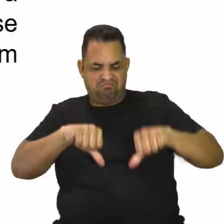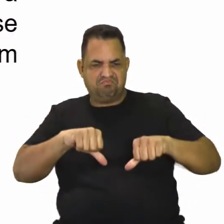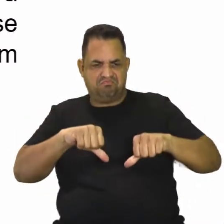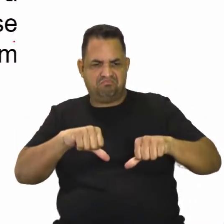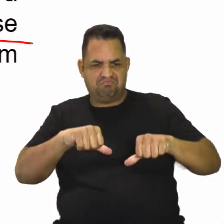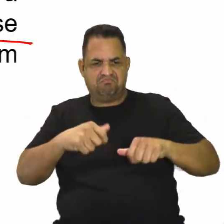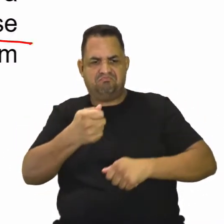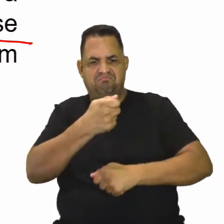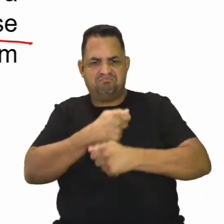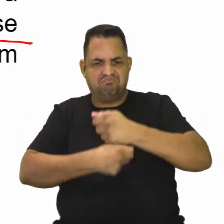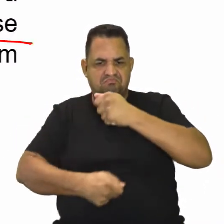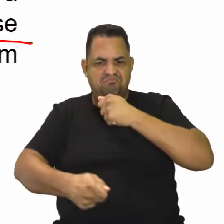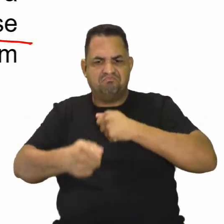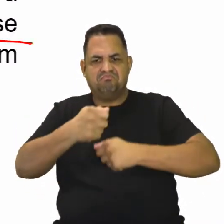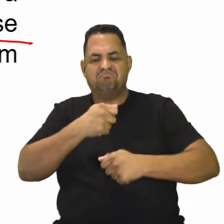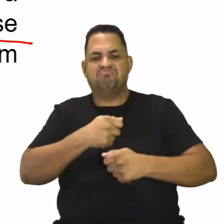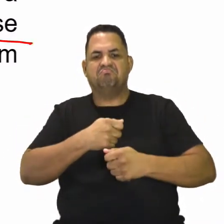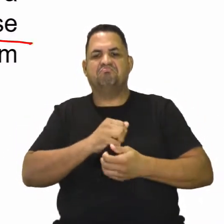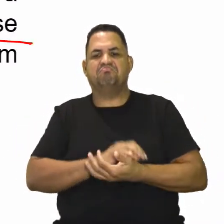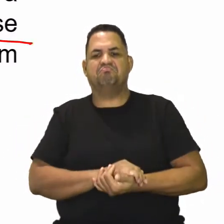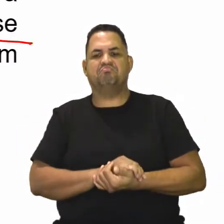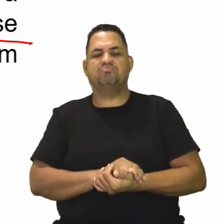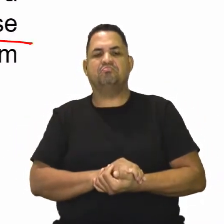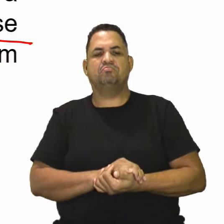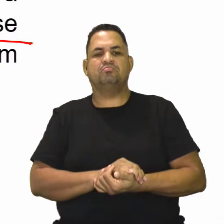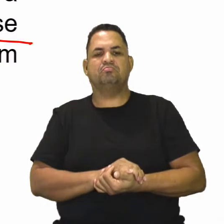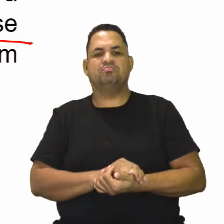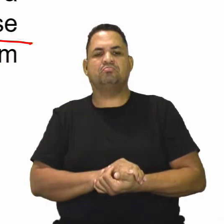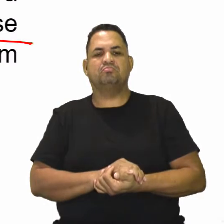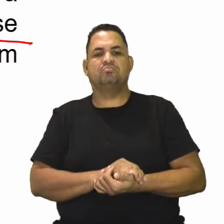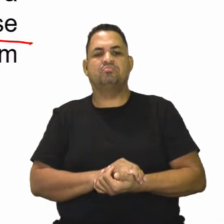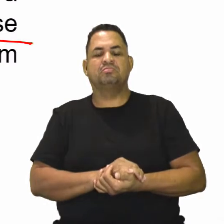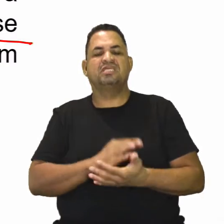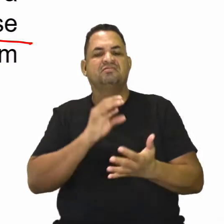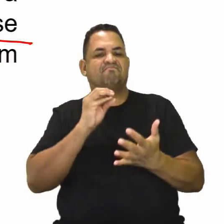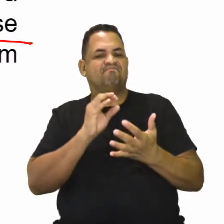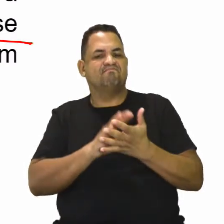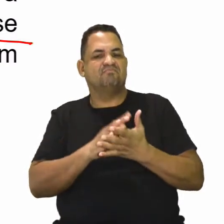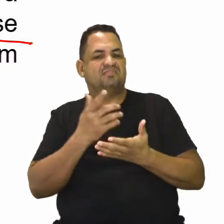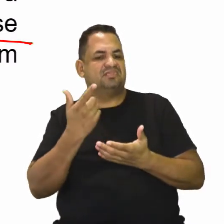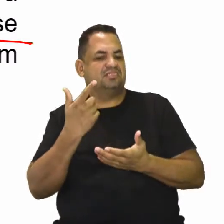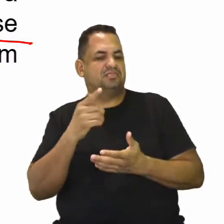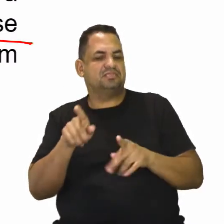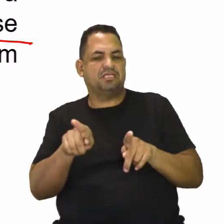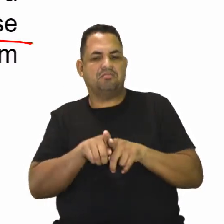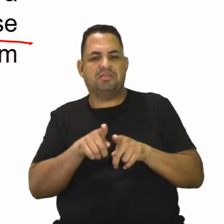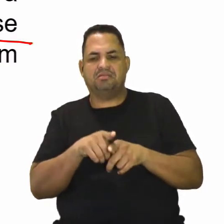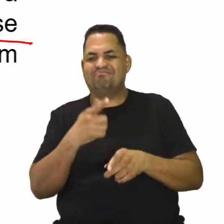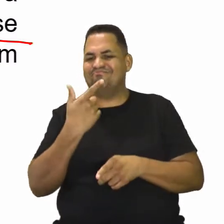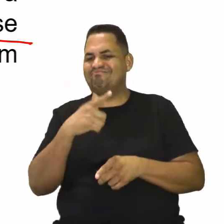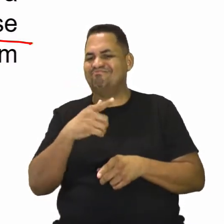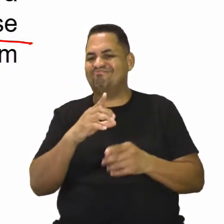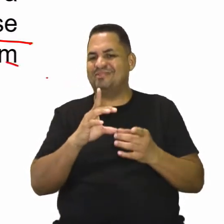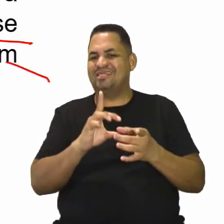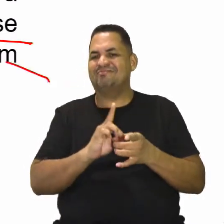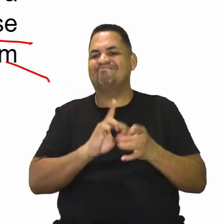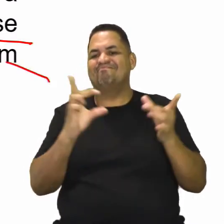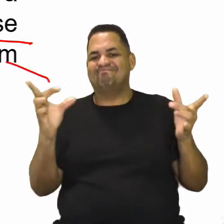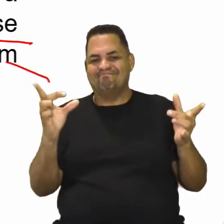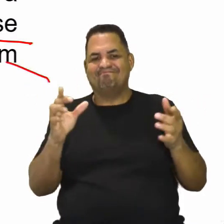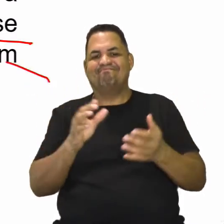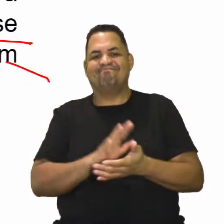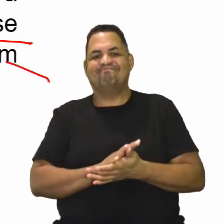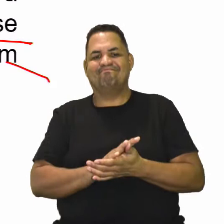uma grave crise econômica. A falta de democracia